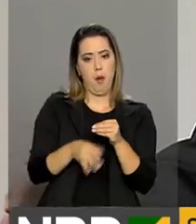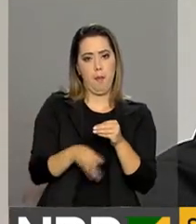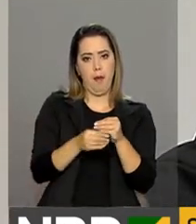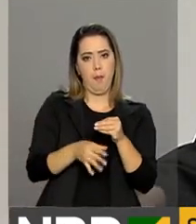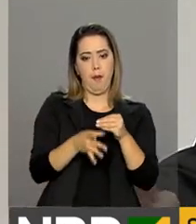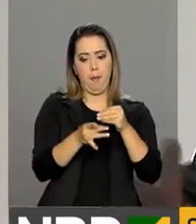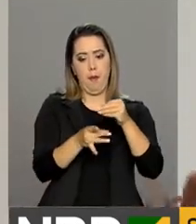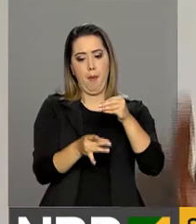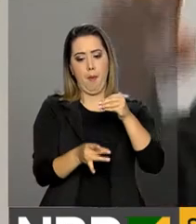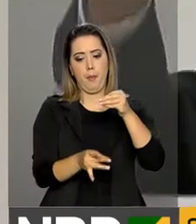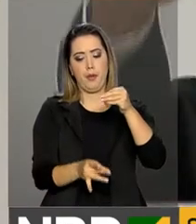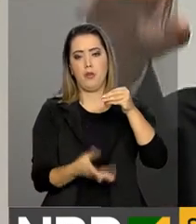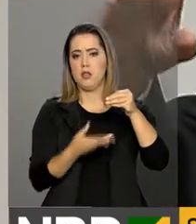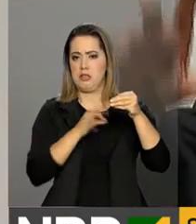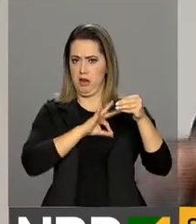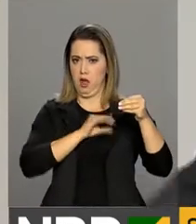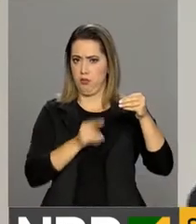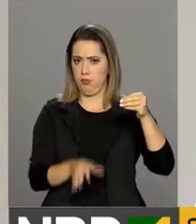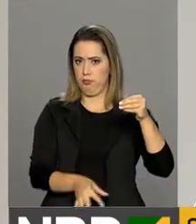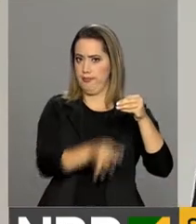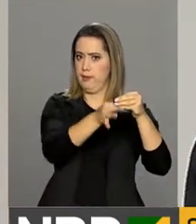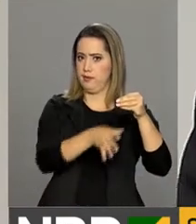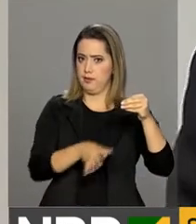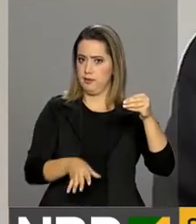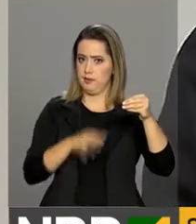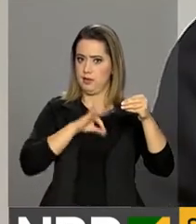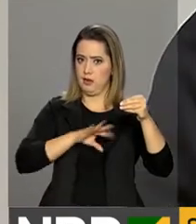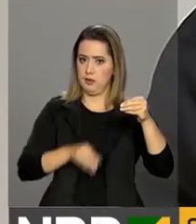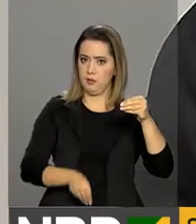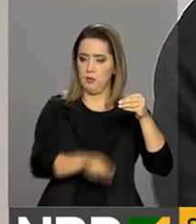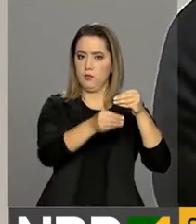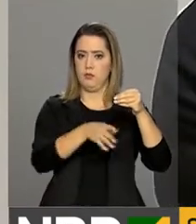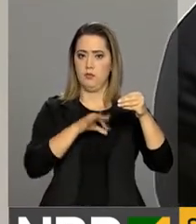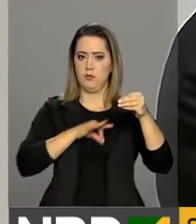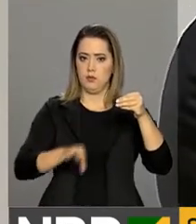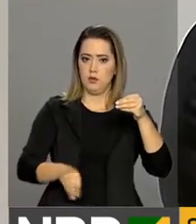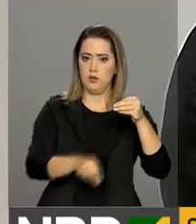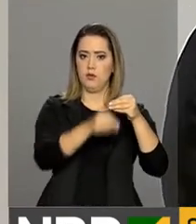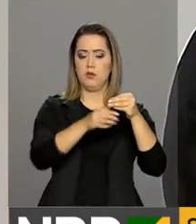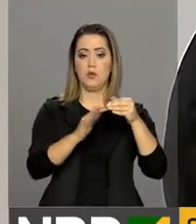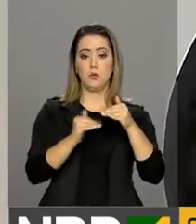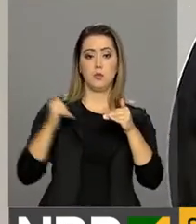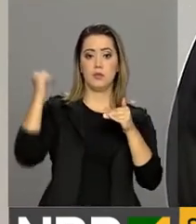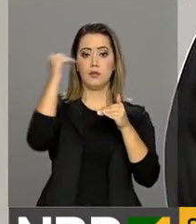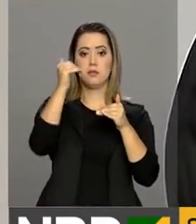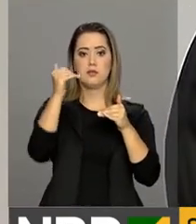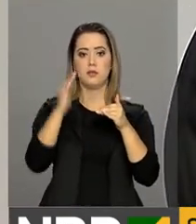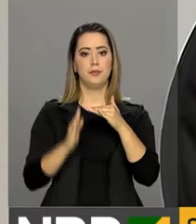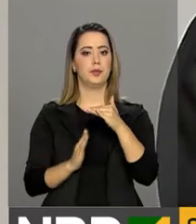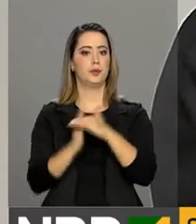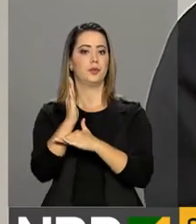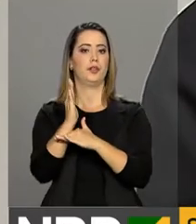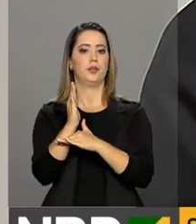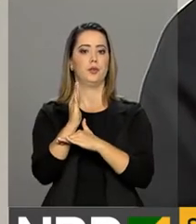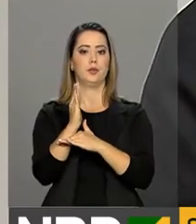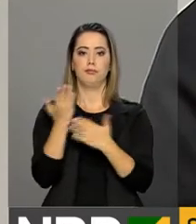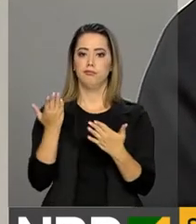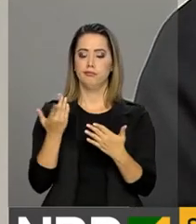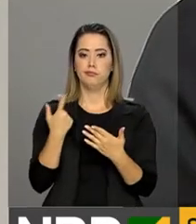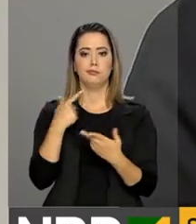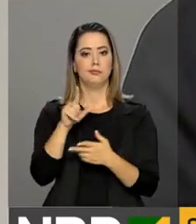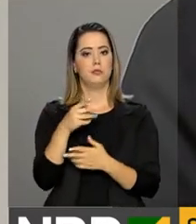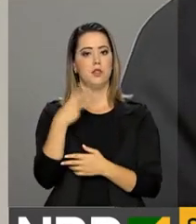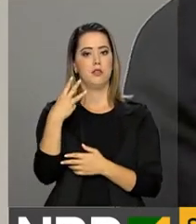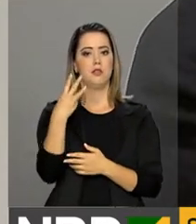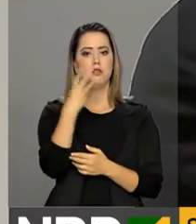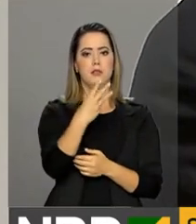aas suposto conceito de remuneração então ultrapasse o teto imponente arriscar uns trinta e três mil reais